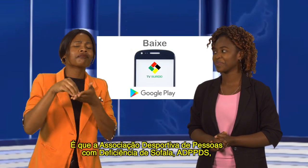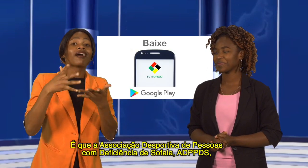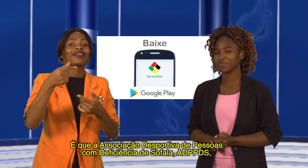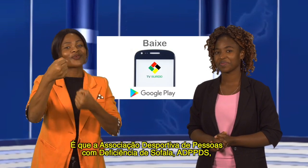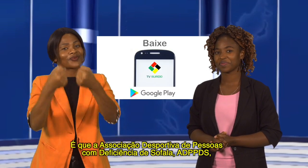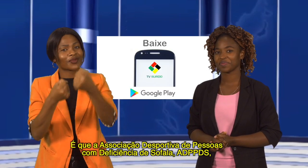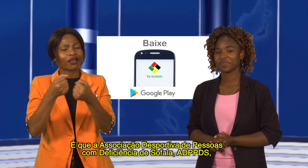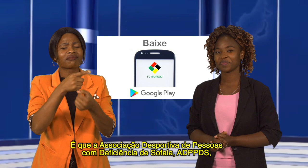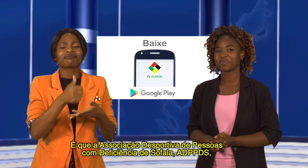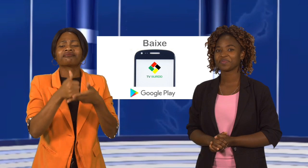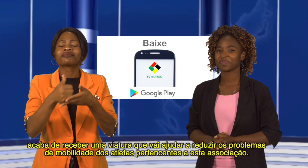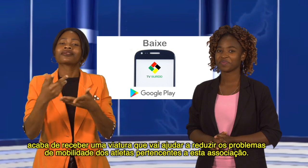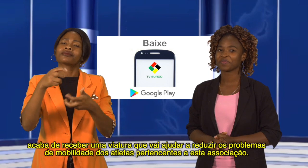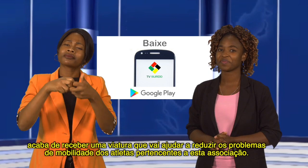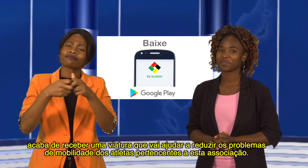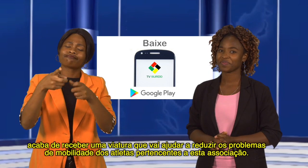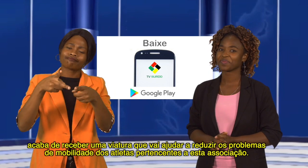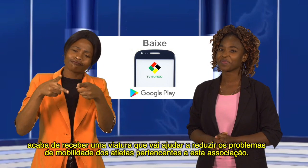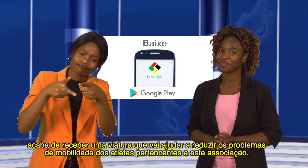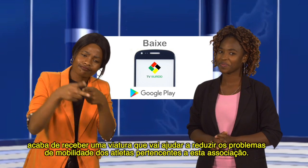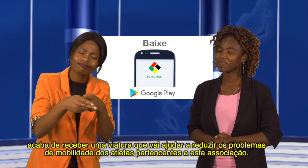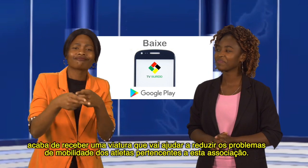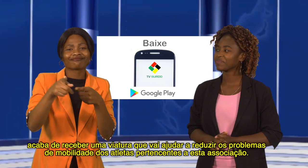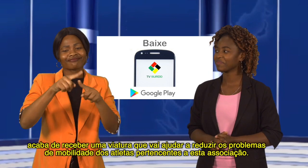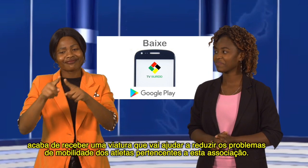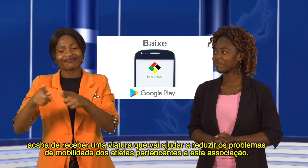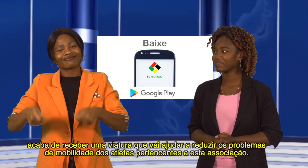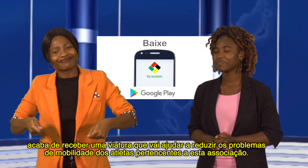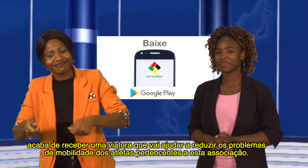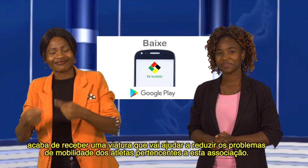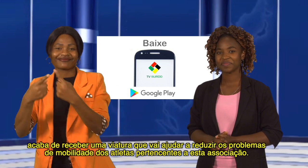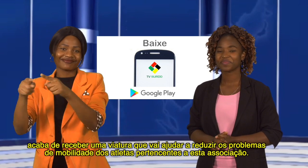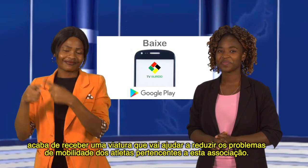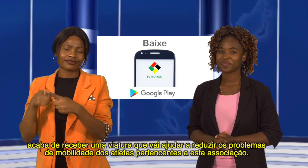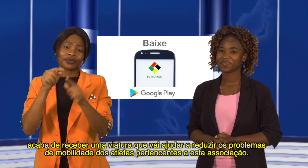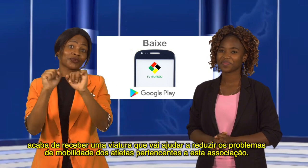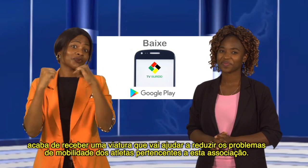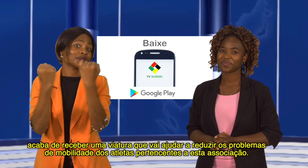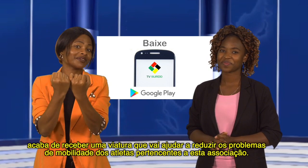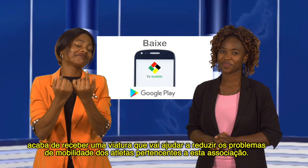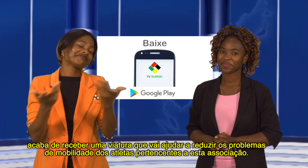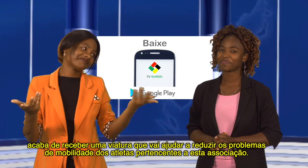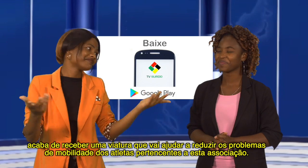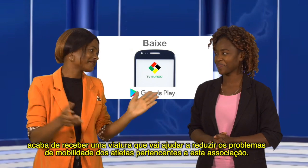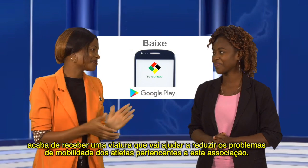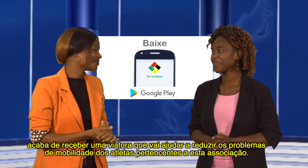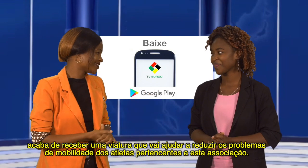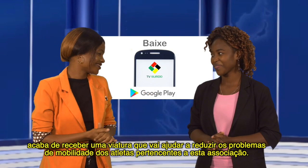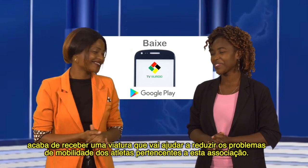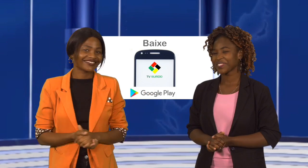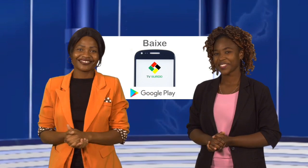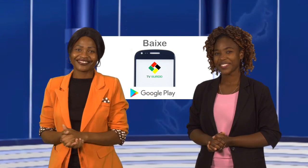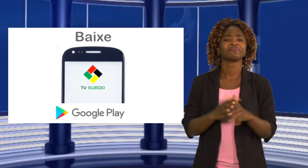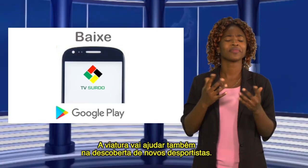a ADPPDS, acaba de receber uma viatura que vai ajudar a reduzir os problemas de mobilidade dos atletas pertencentes a